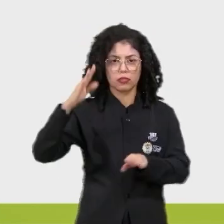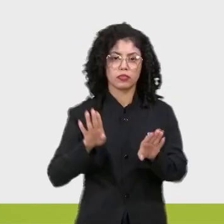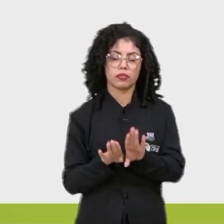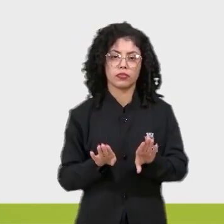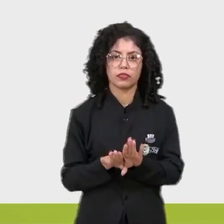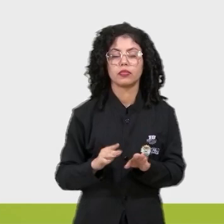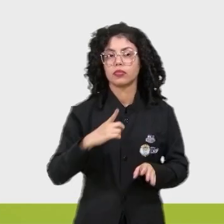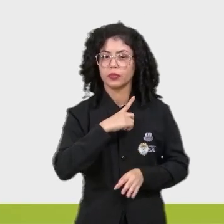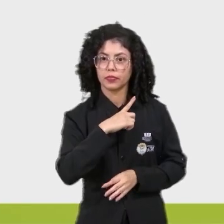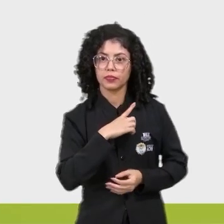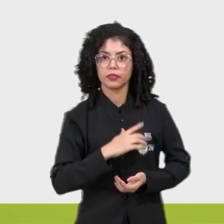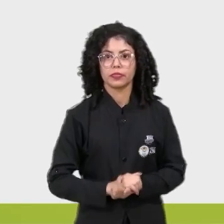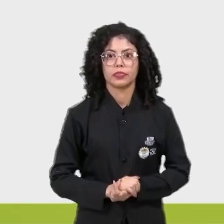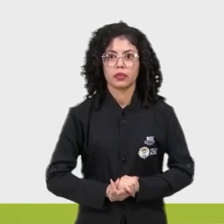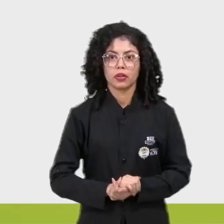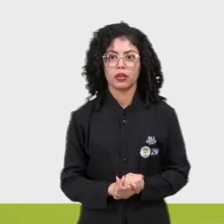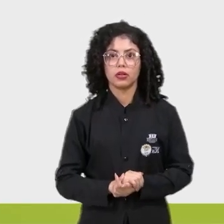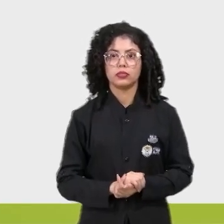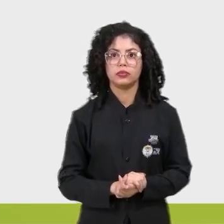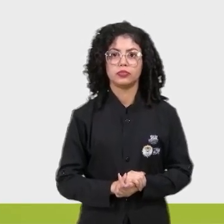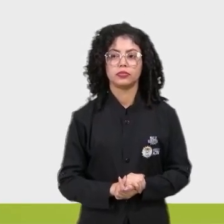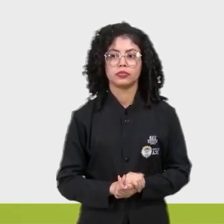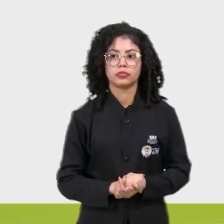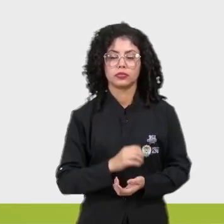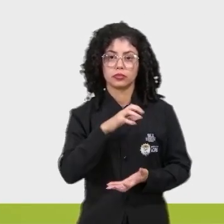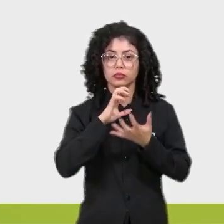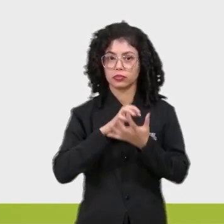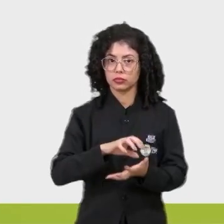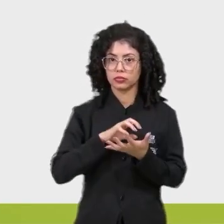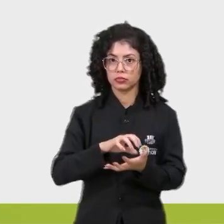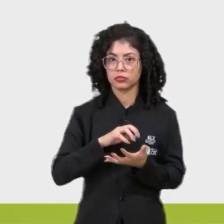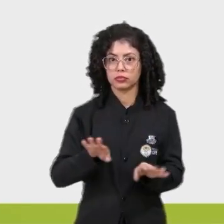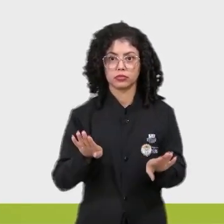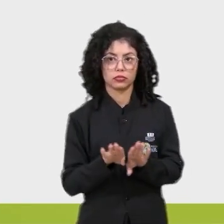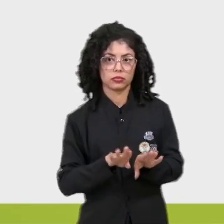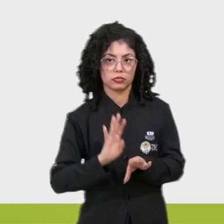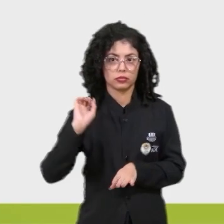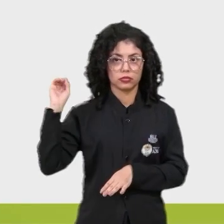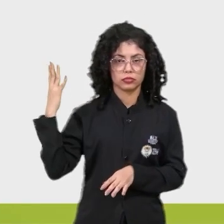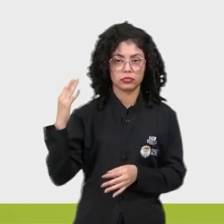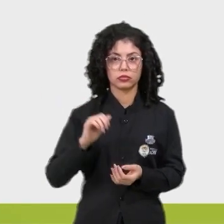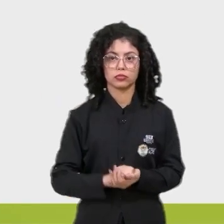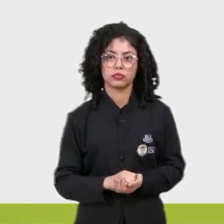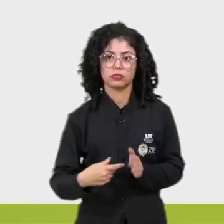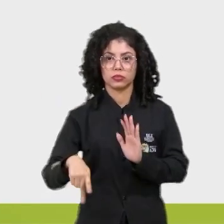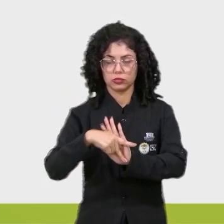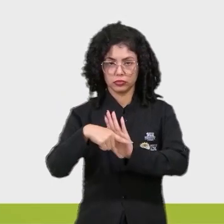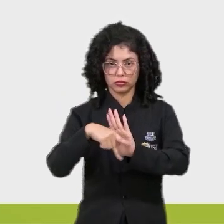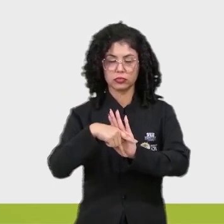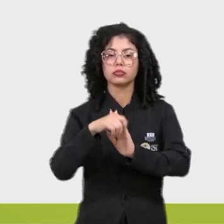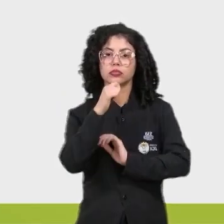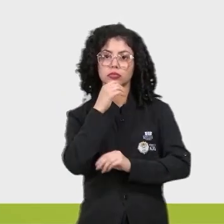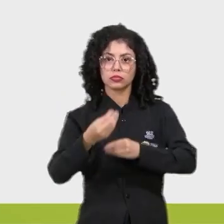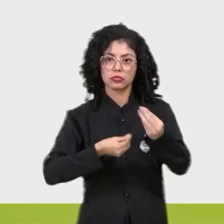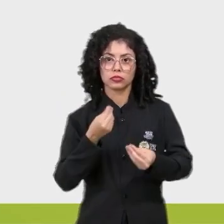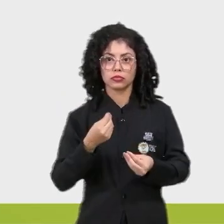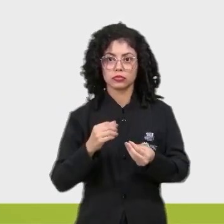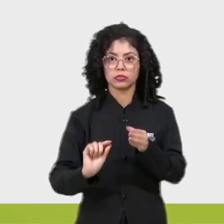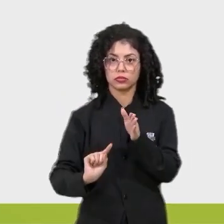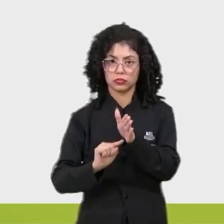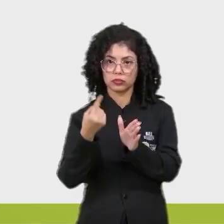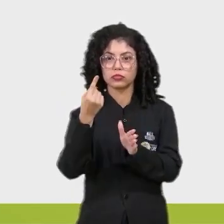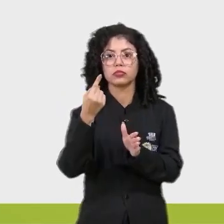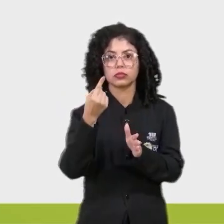Temos também as cidades turísticas, que correspondem a núcleos urbanos que têm como principal